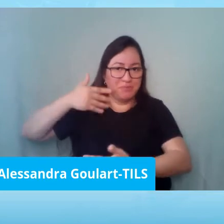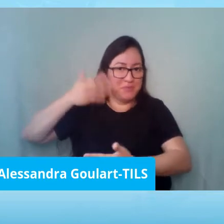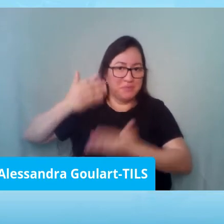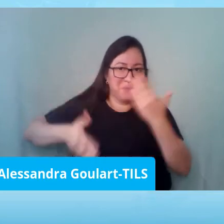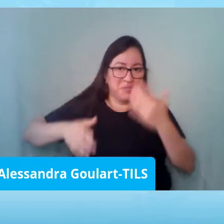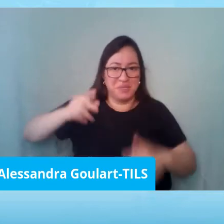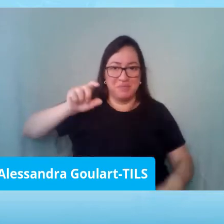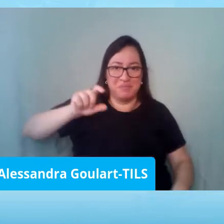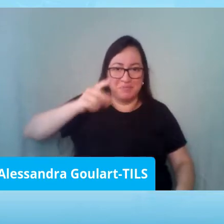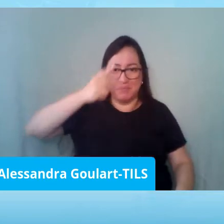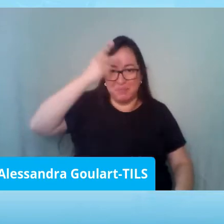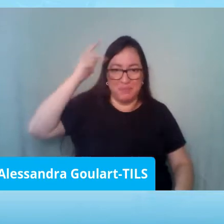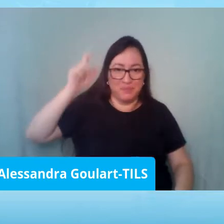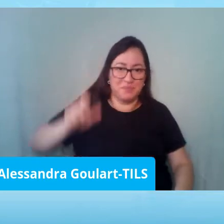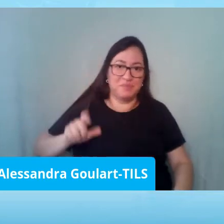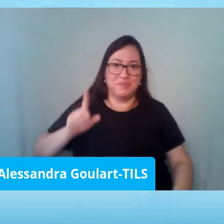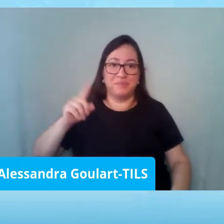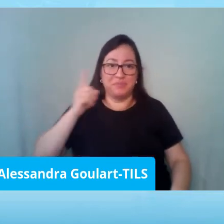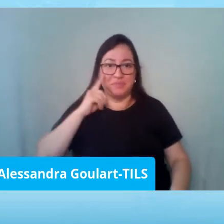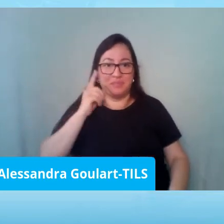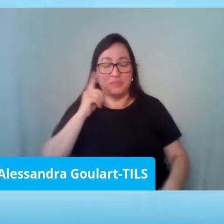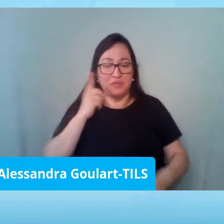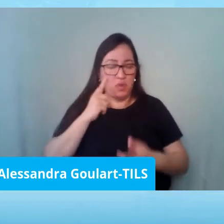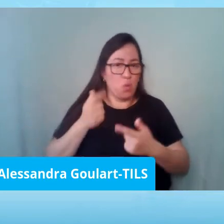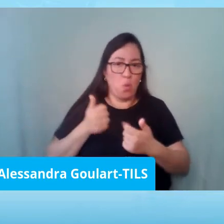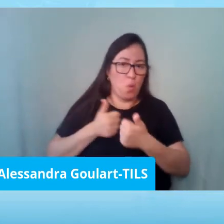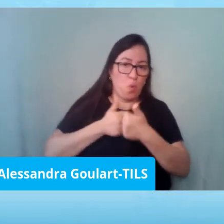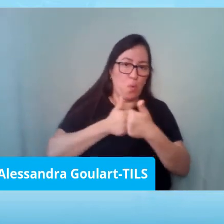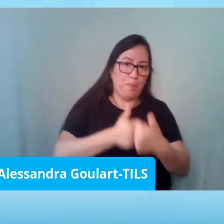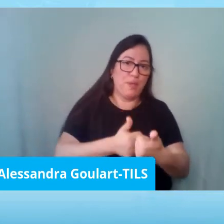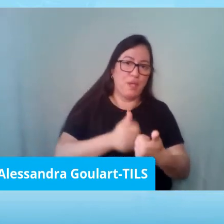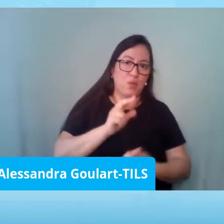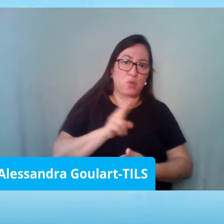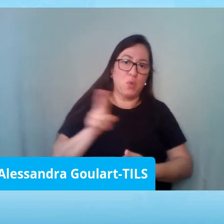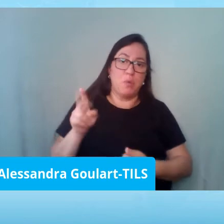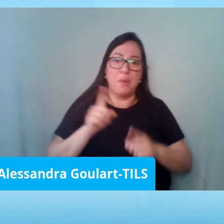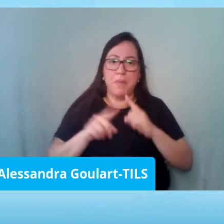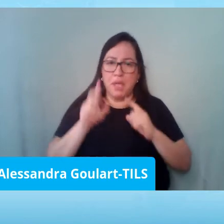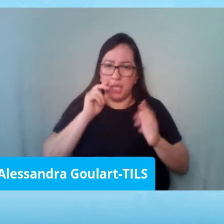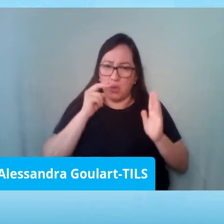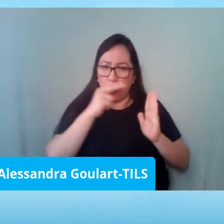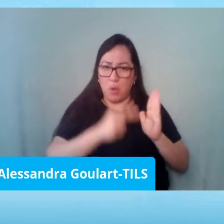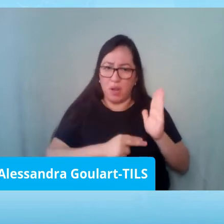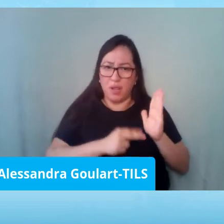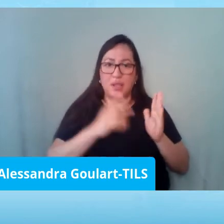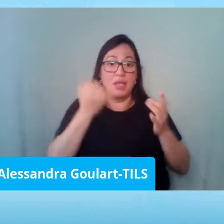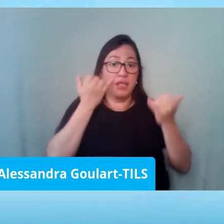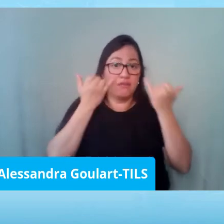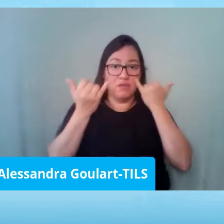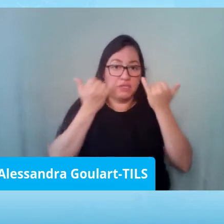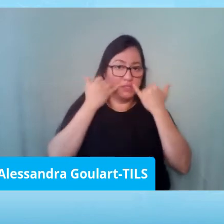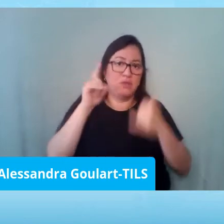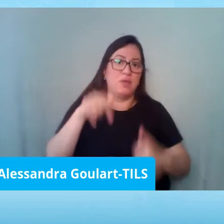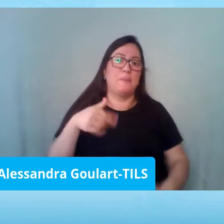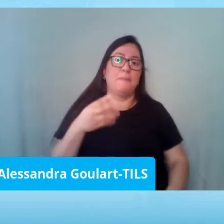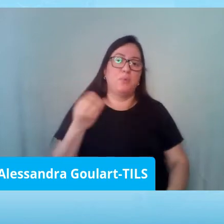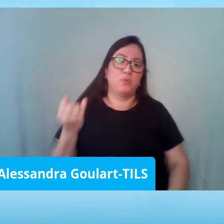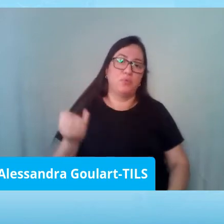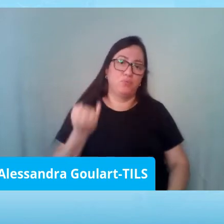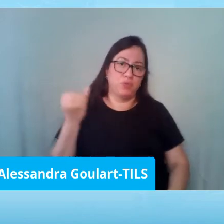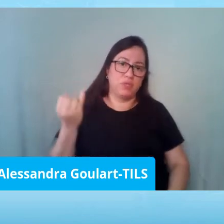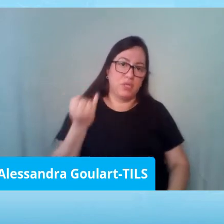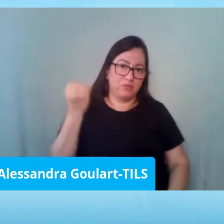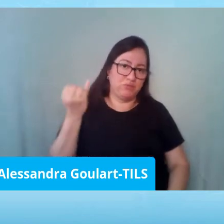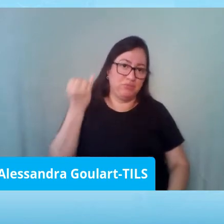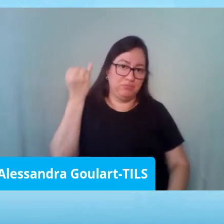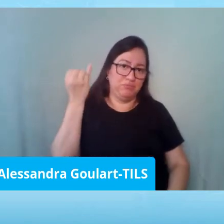bastante comentários, então eu já não estou conseguindo mais acompanhar o nome, mas alguém colocou que a informação é muito importante, né? Eu